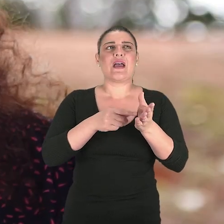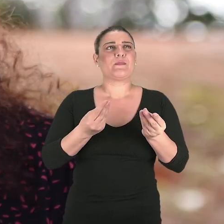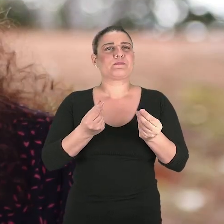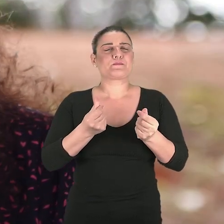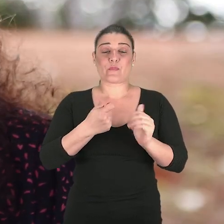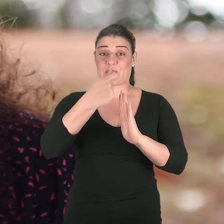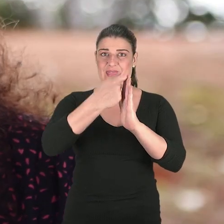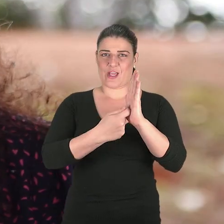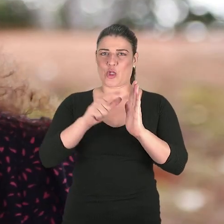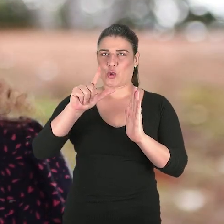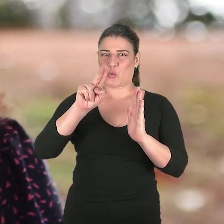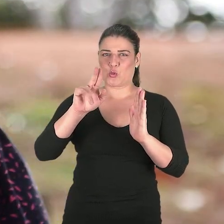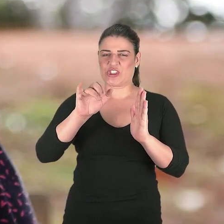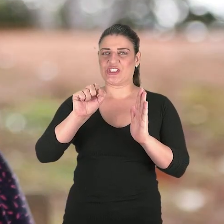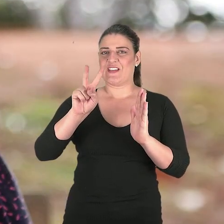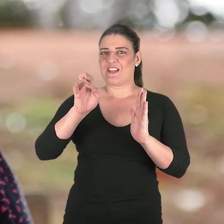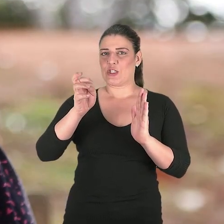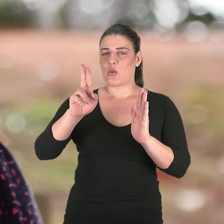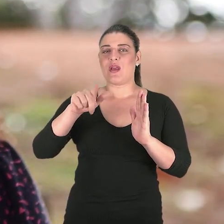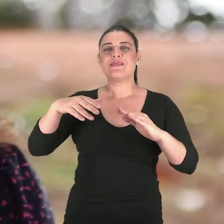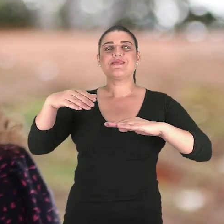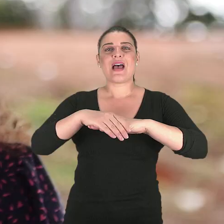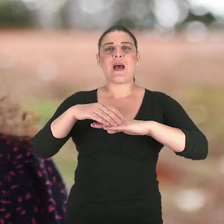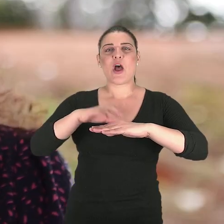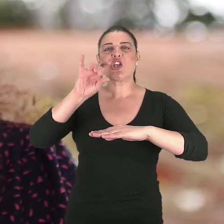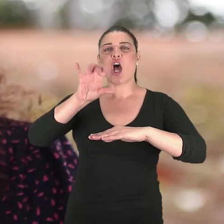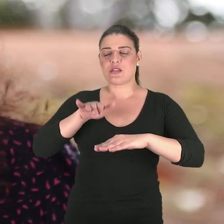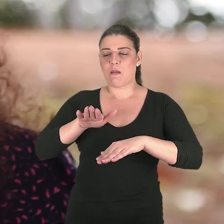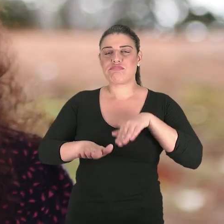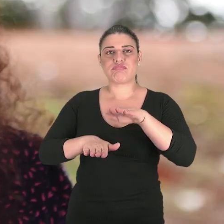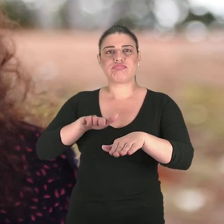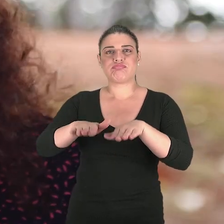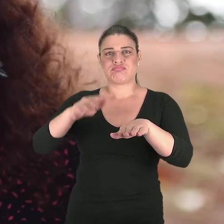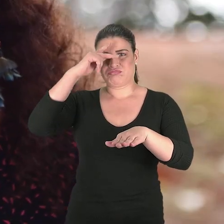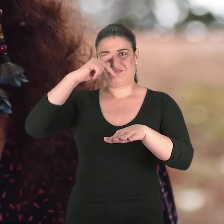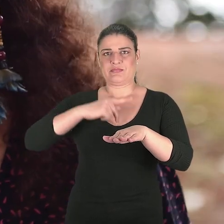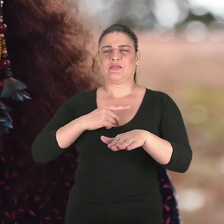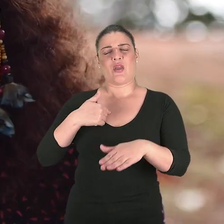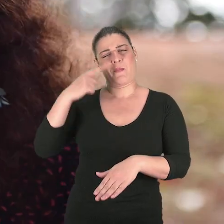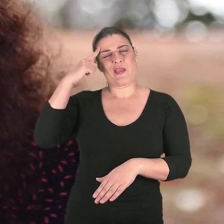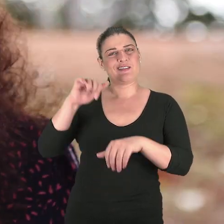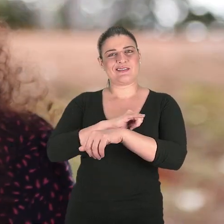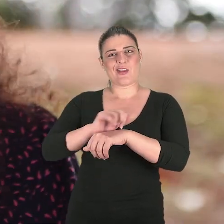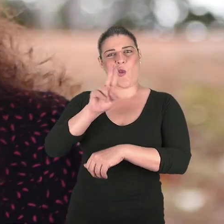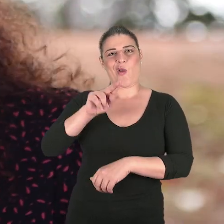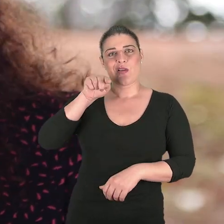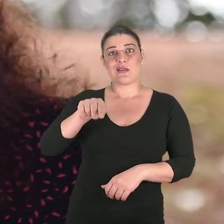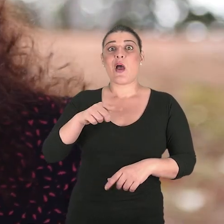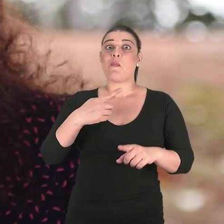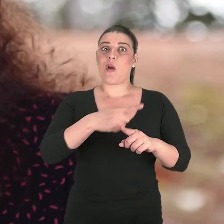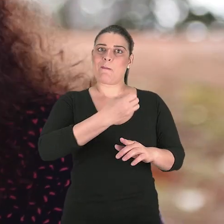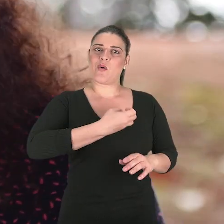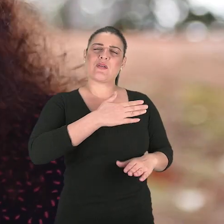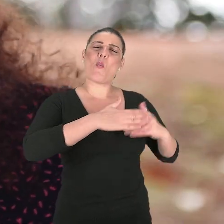um texto do Luiz Vitor Martinello que chama O Sapato que Sabia Andar. E falei, vou trabalhar com isso, porque né, a produção pega o